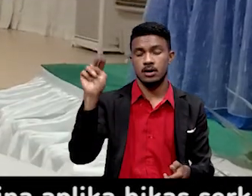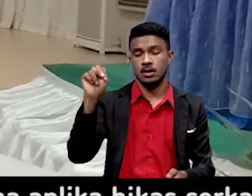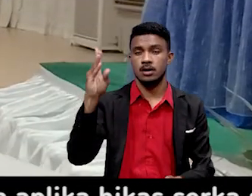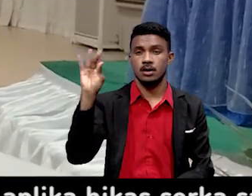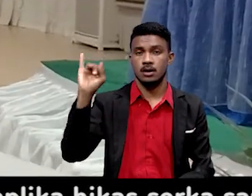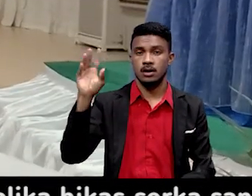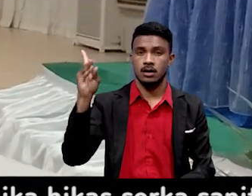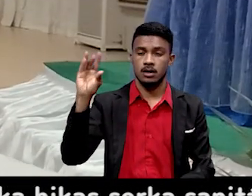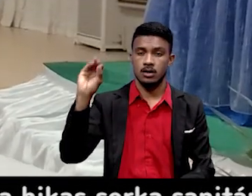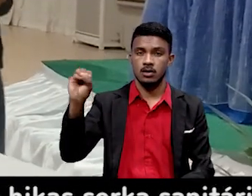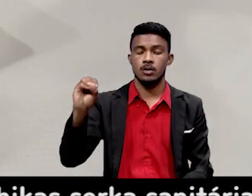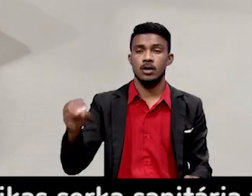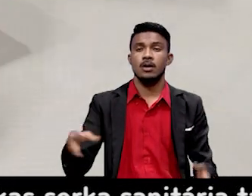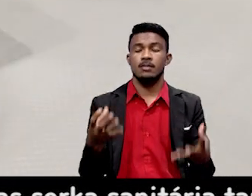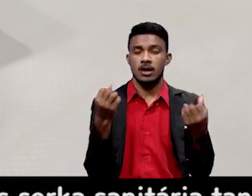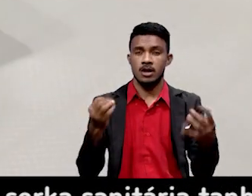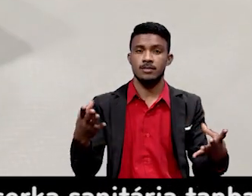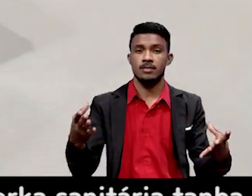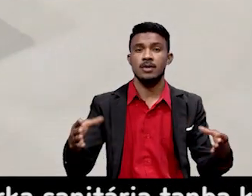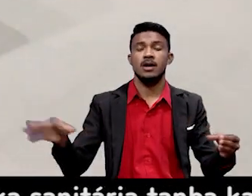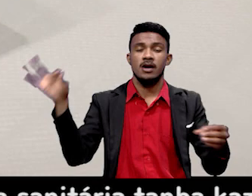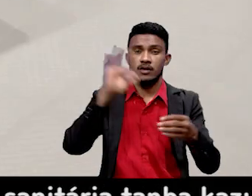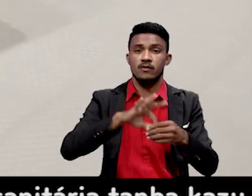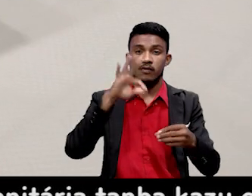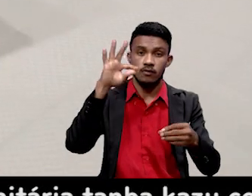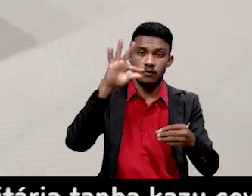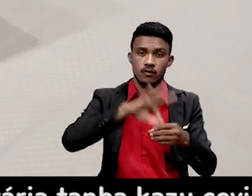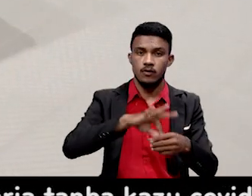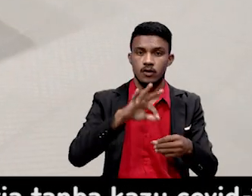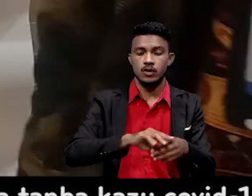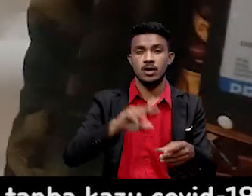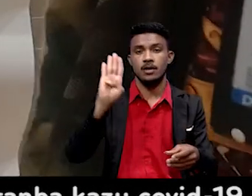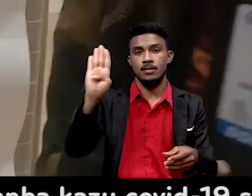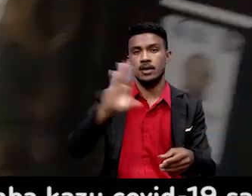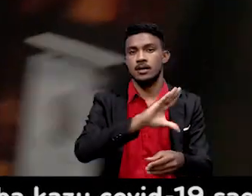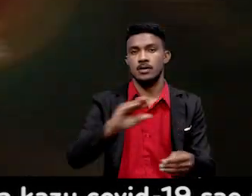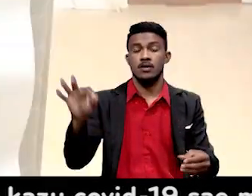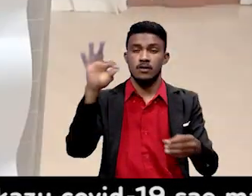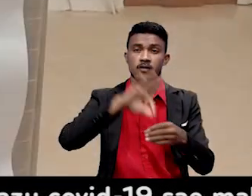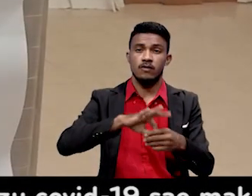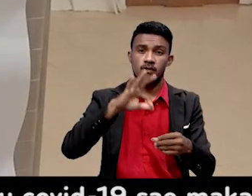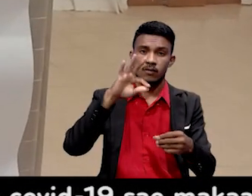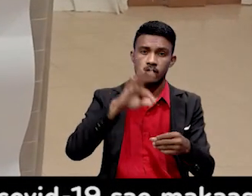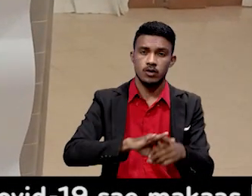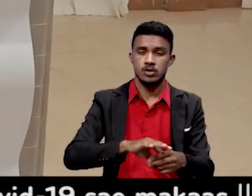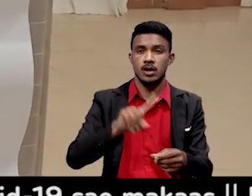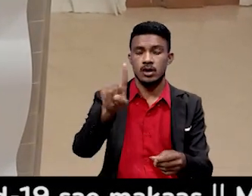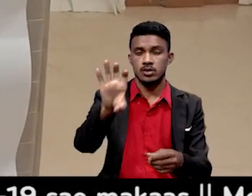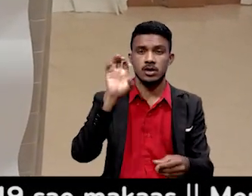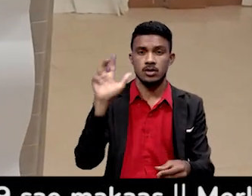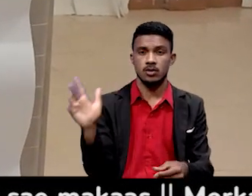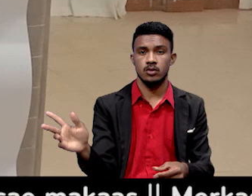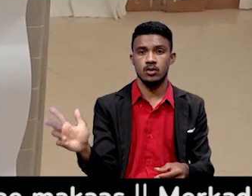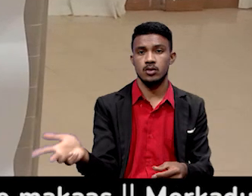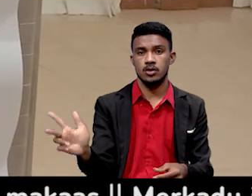Barak Macapoi o pacote B, nebe resultar o Candido Alves manan maioria o votos atus ida tonulo resen lima, no pacote B,